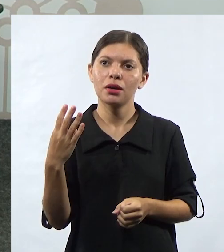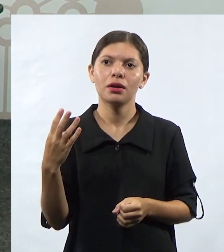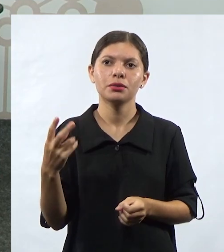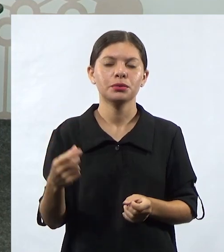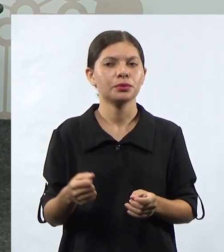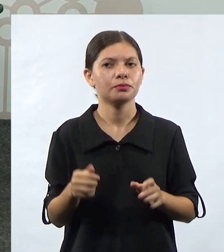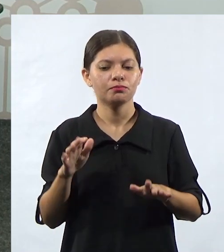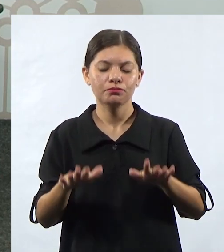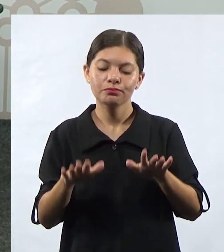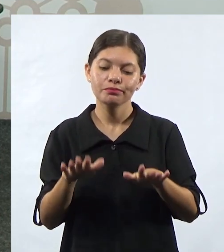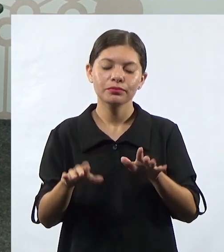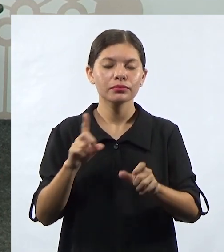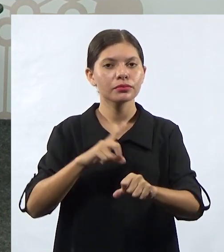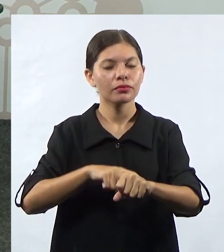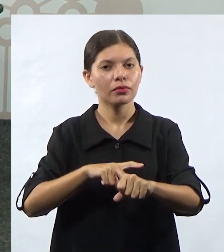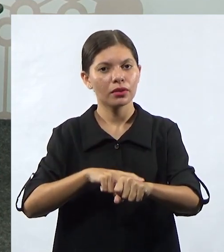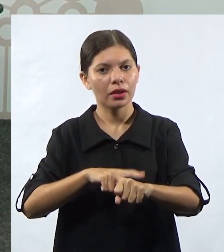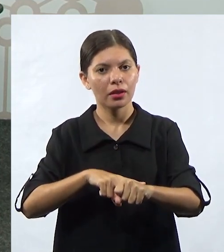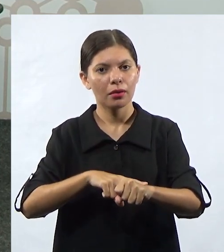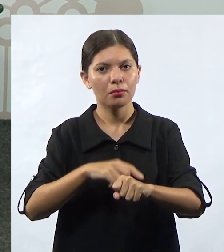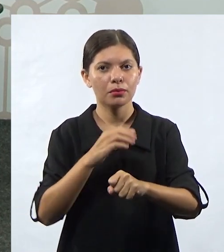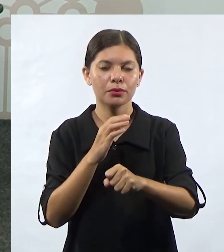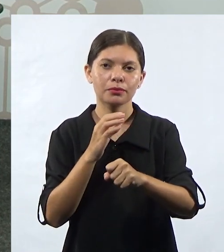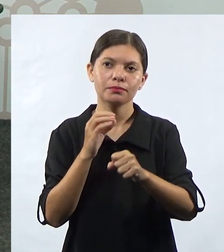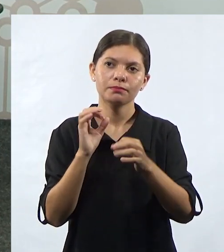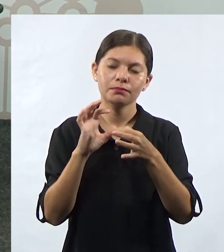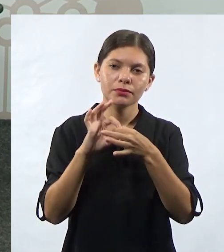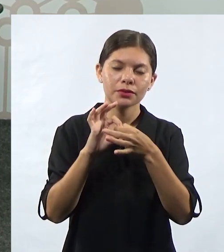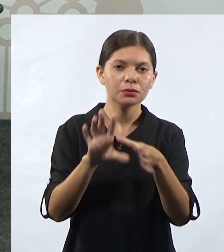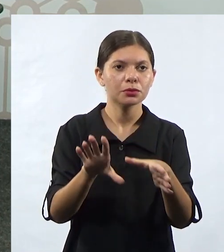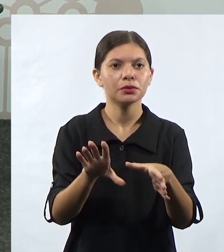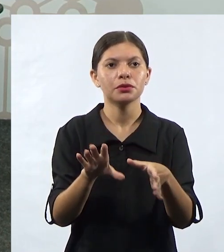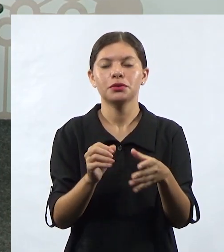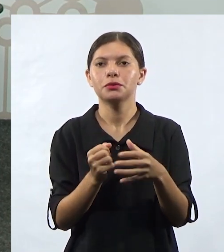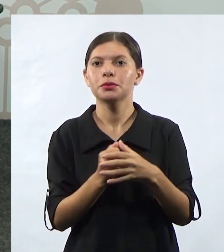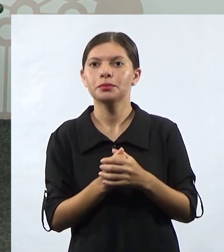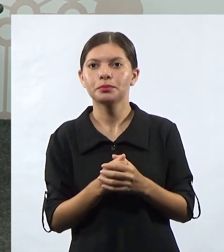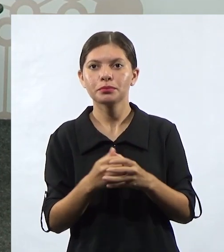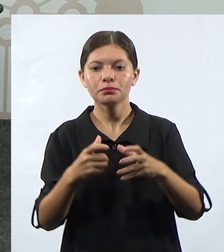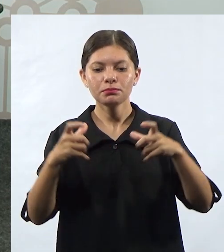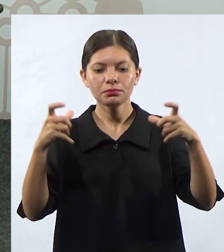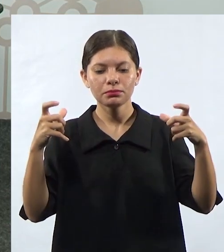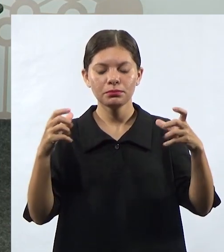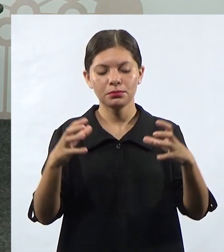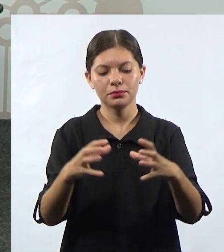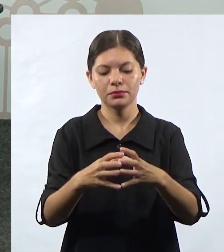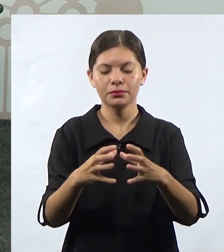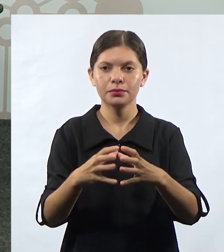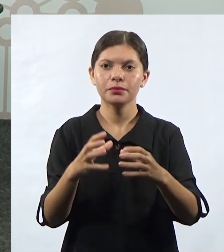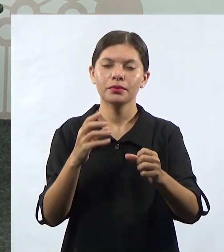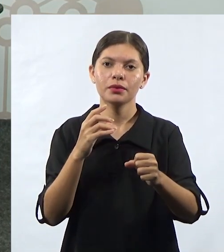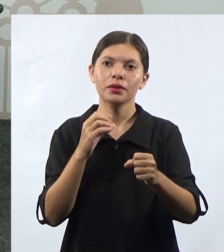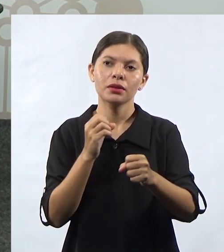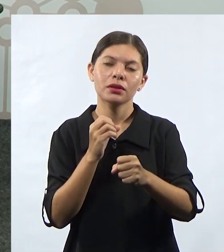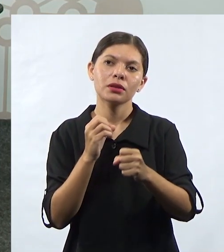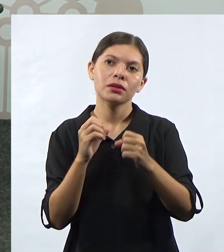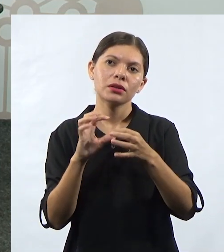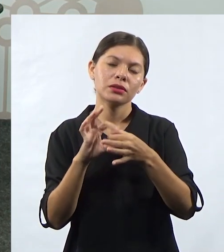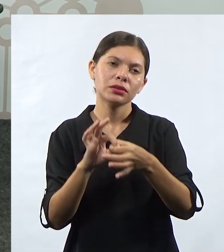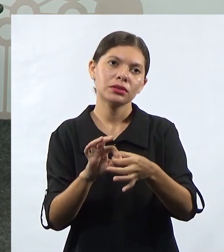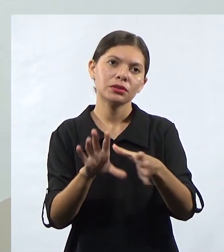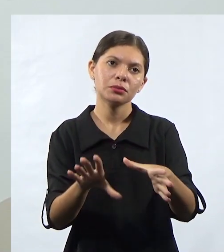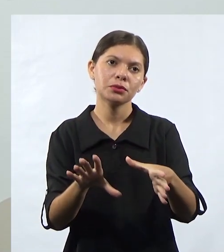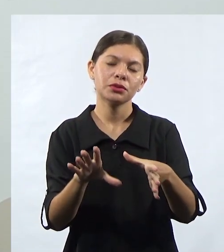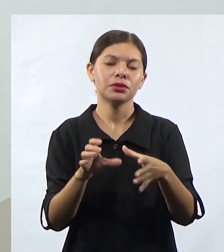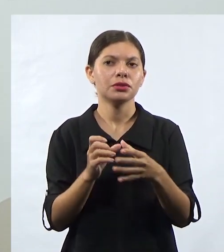do tempo que você tiver. Tamanho do grupo. Tamanho do grupo. A disponibilidade que o grupo tem para reunir. Que